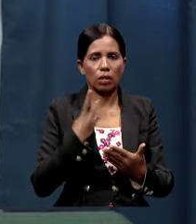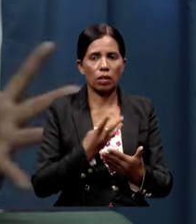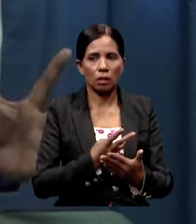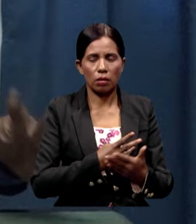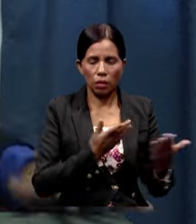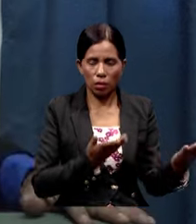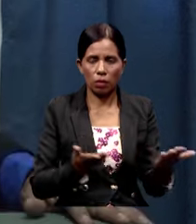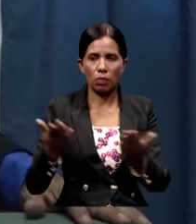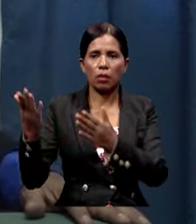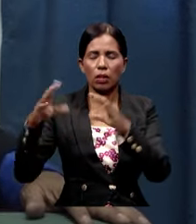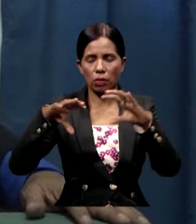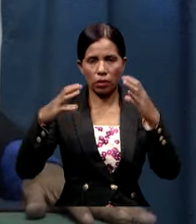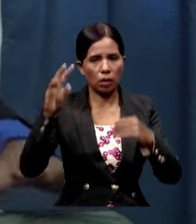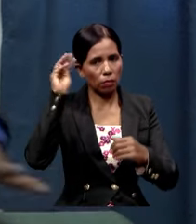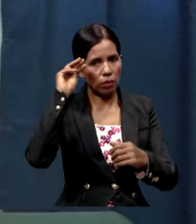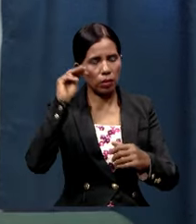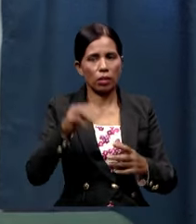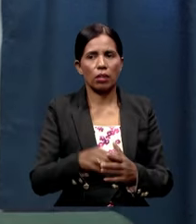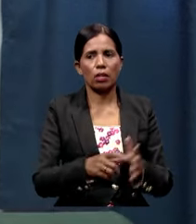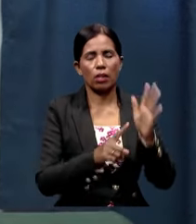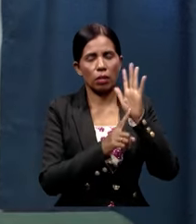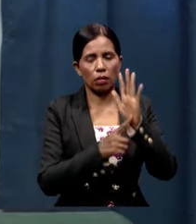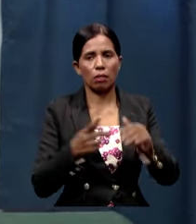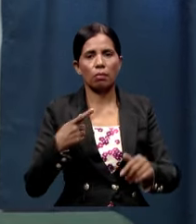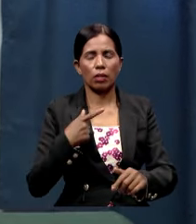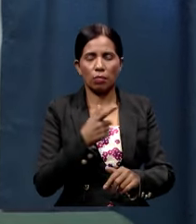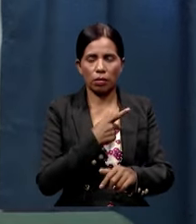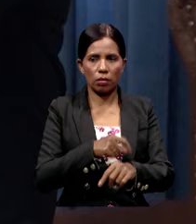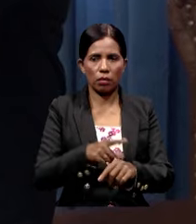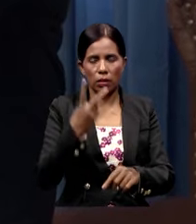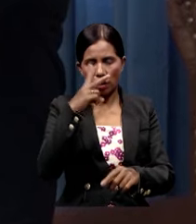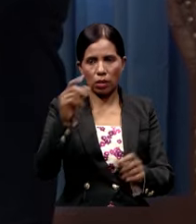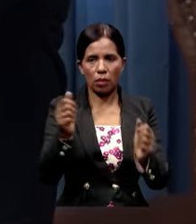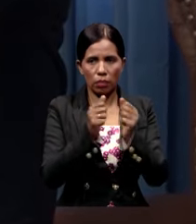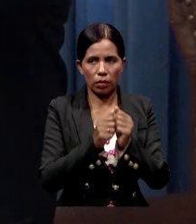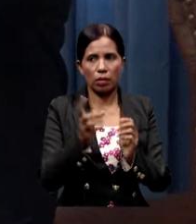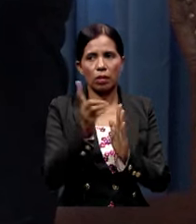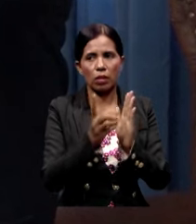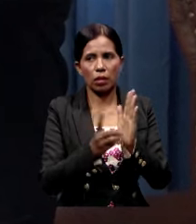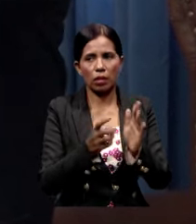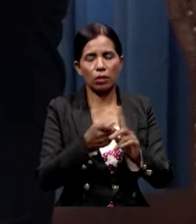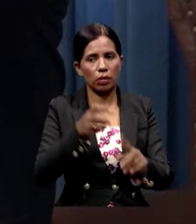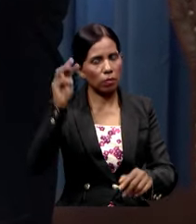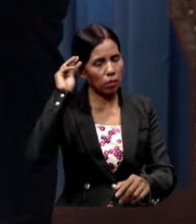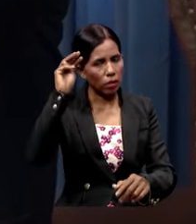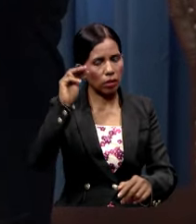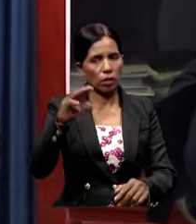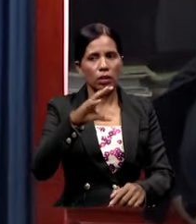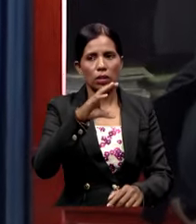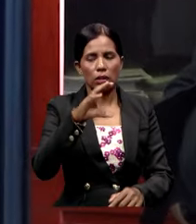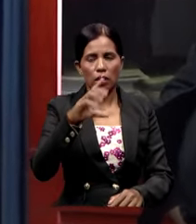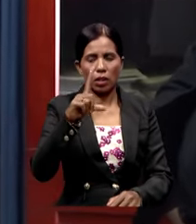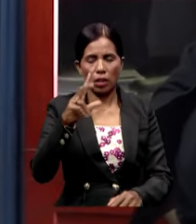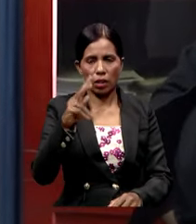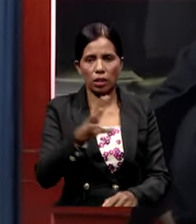lori vai ao Conselho de Ministros, a todo o Parlamento, para depois areia moto. Perdado seu Ministério Assunto Combatente e